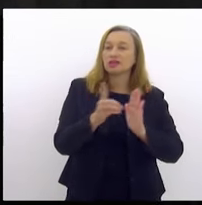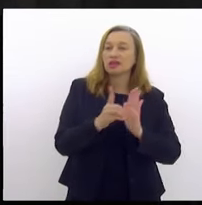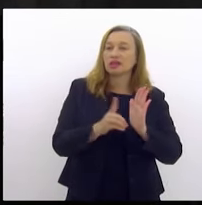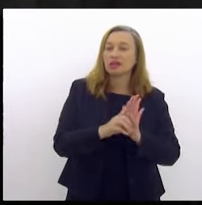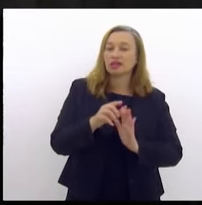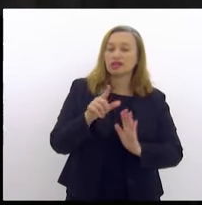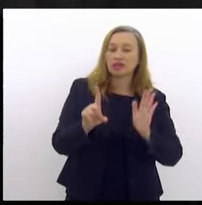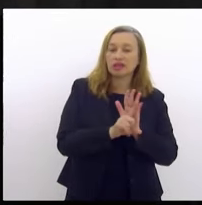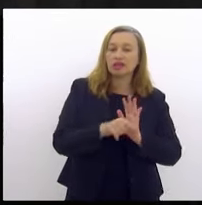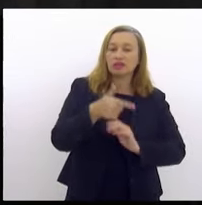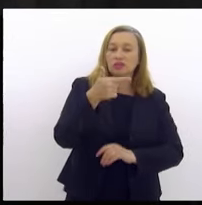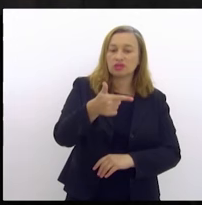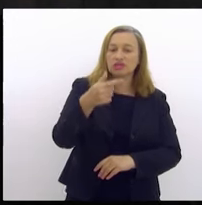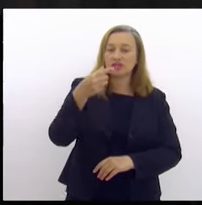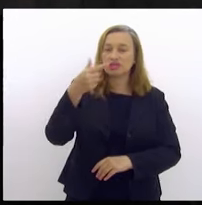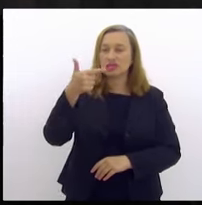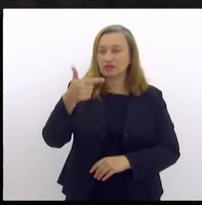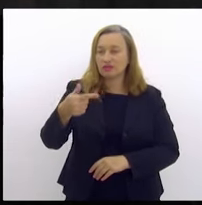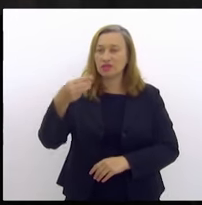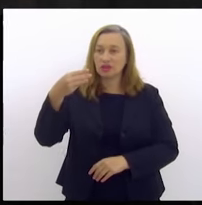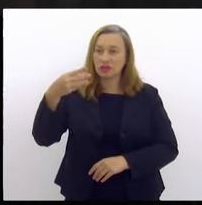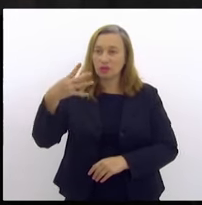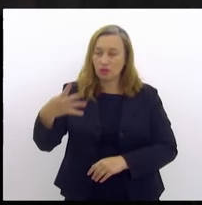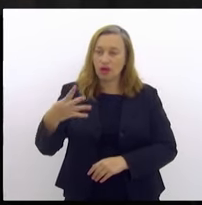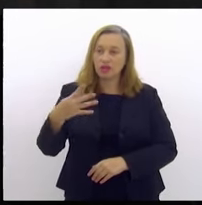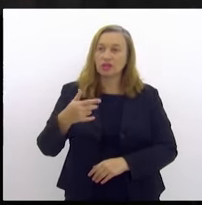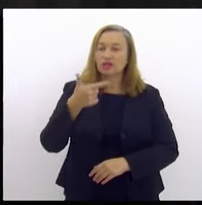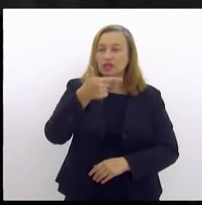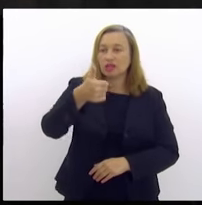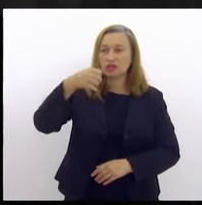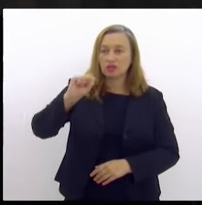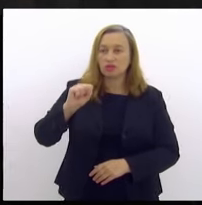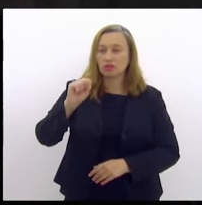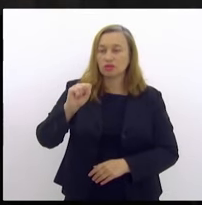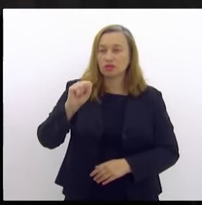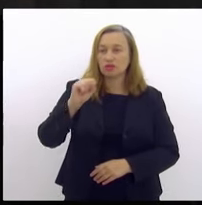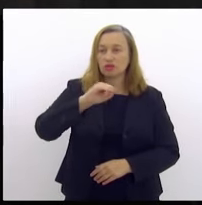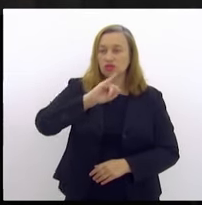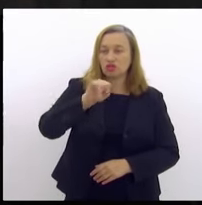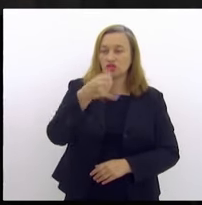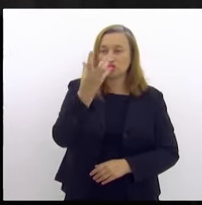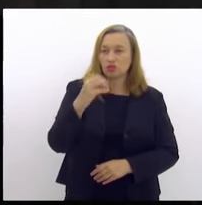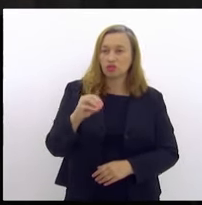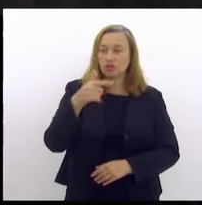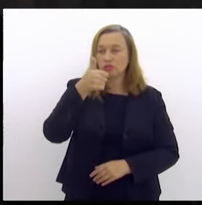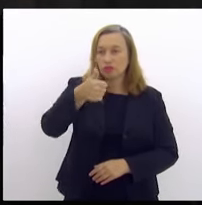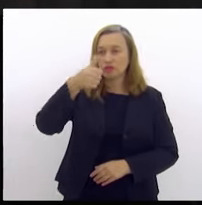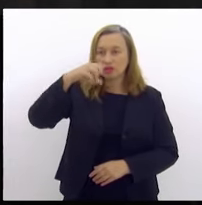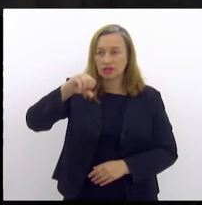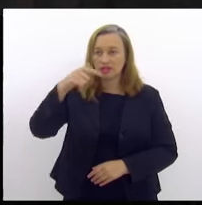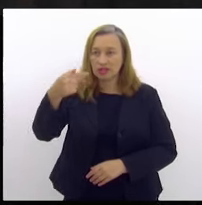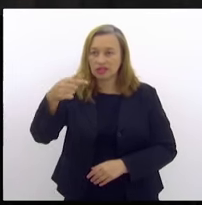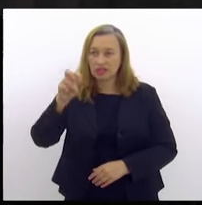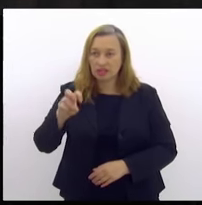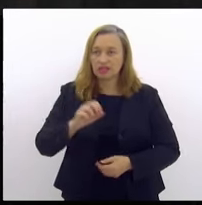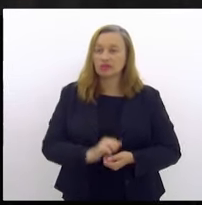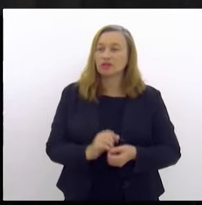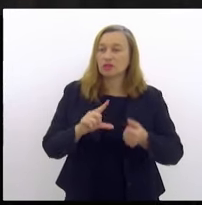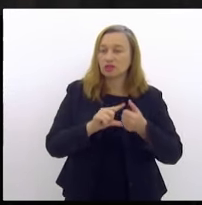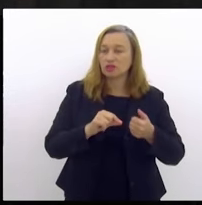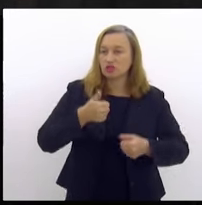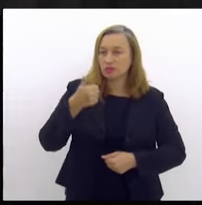224, de 18 de julho de 1975, que estabelece em seu